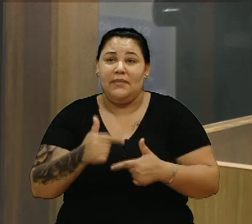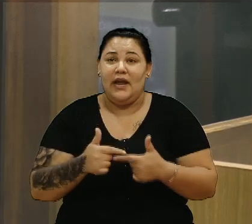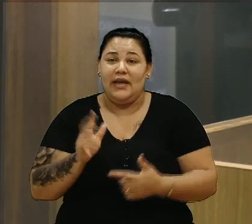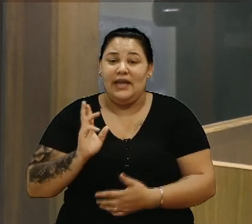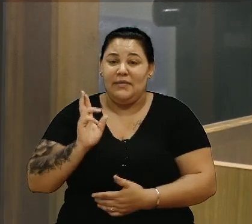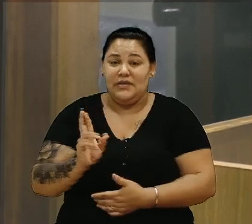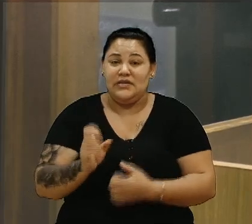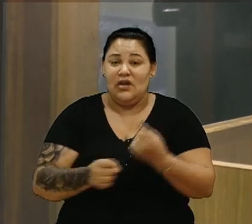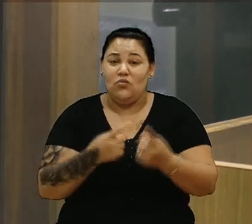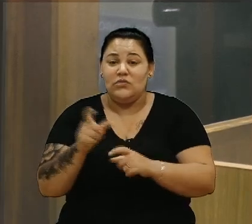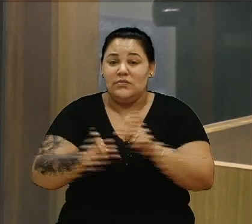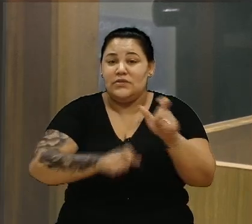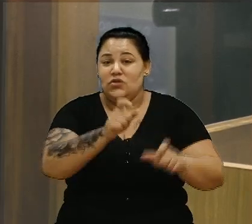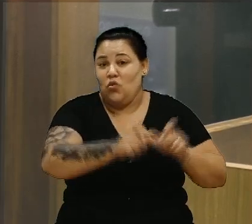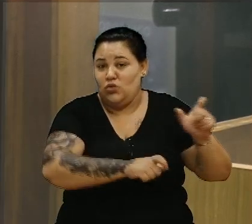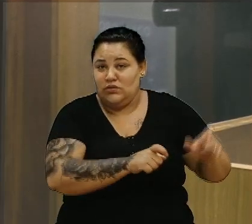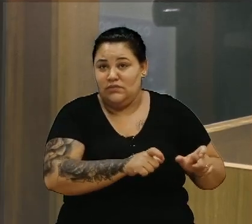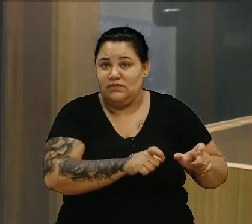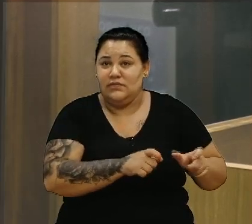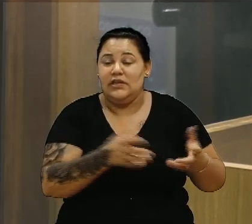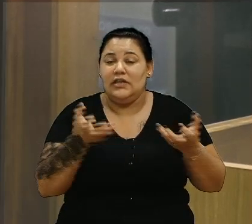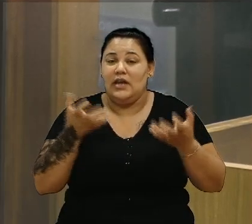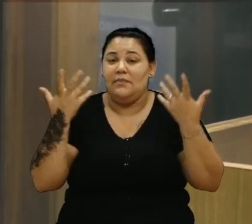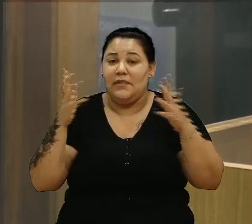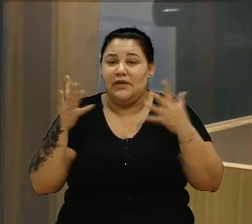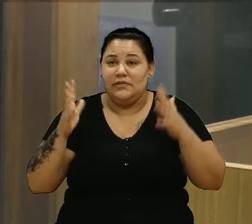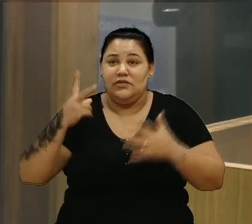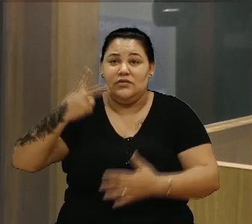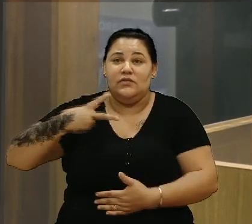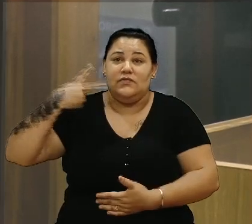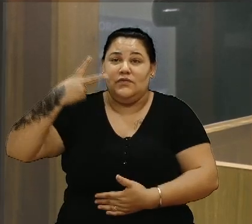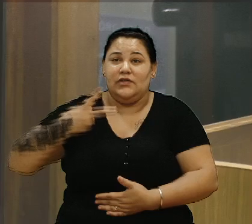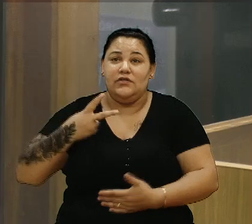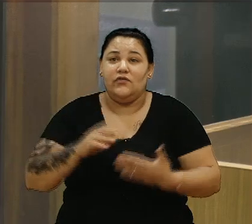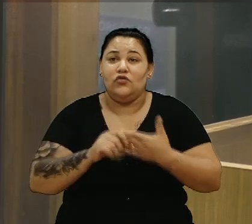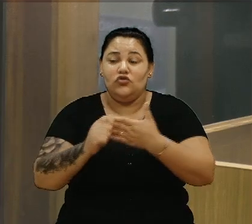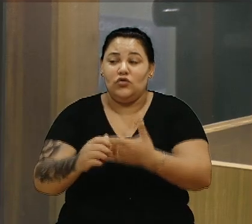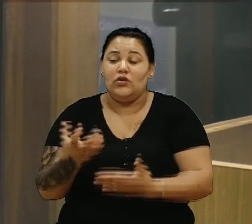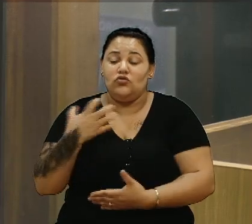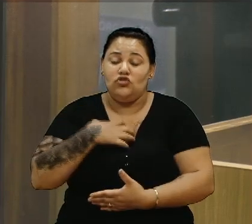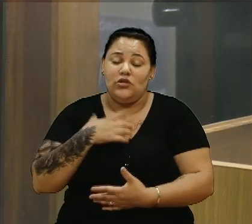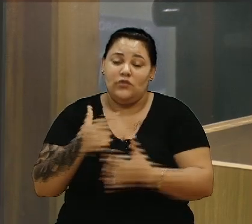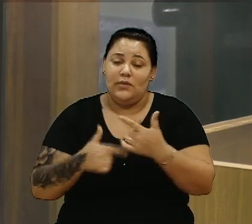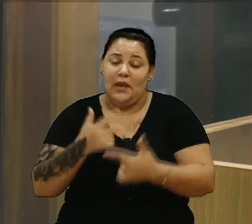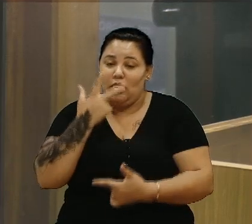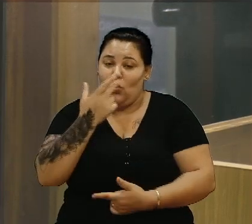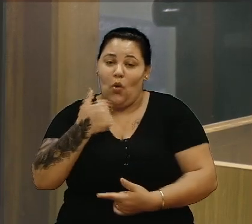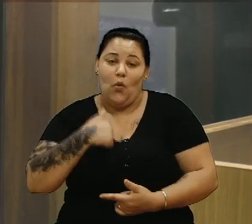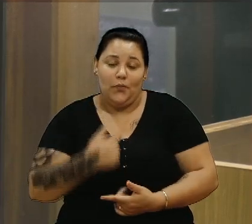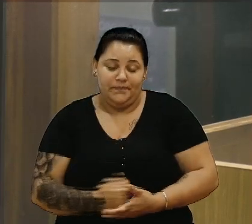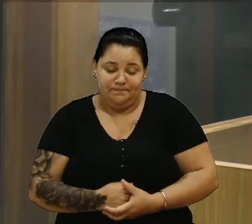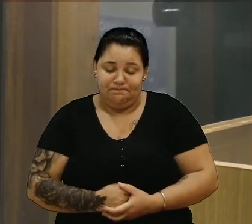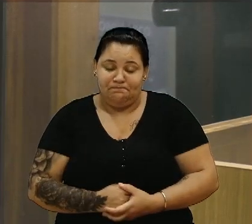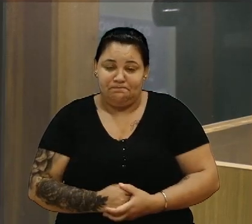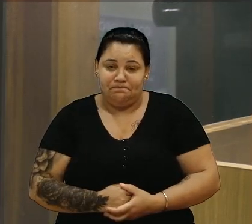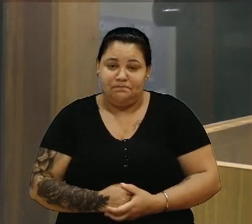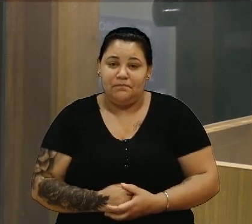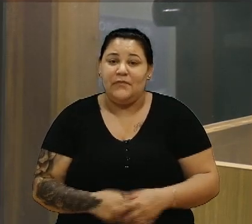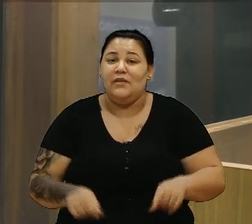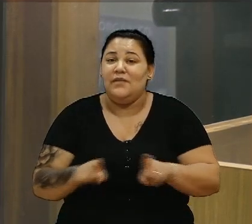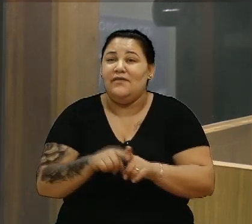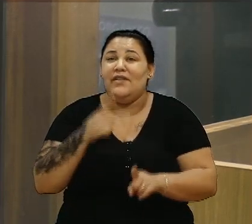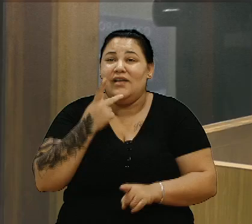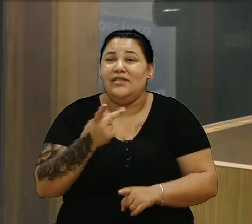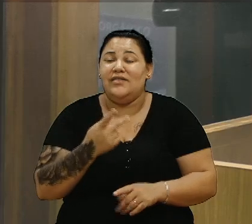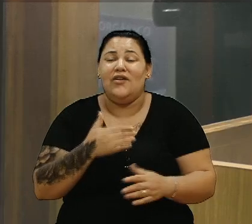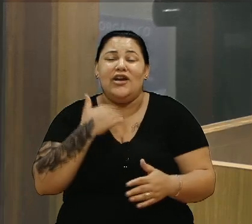algumas pessoas. Queria, então, elogiar e parabenizar os vereadores que vão seguir nessa linha. Também dizer que não adianta o pessoal